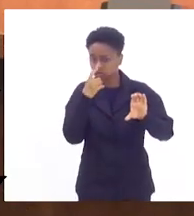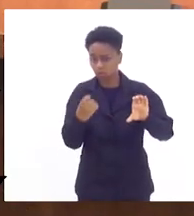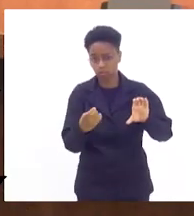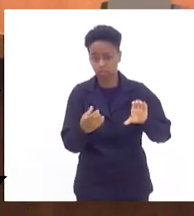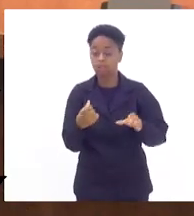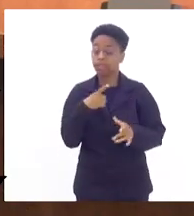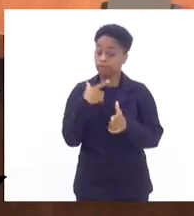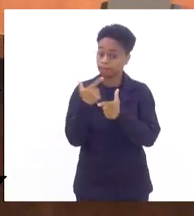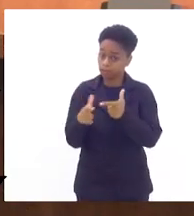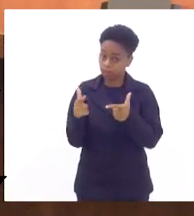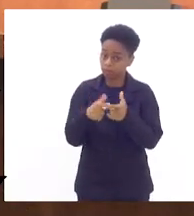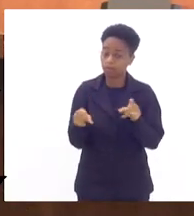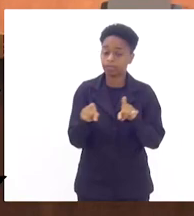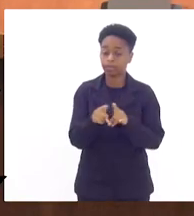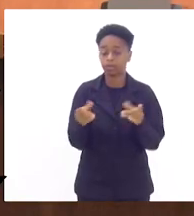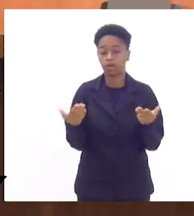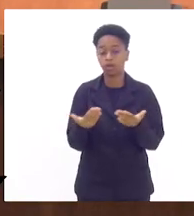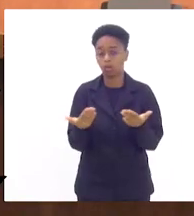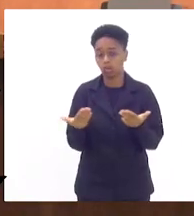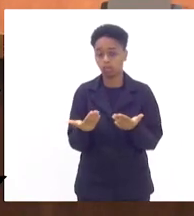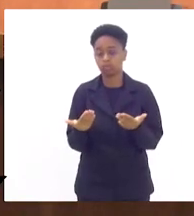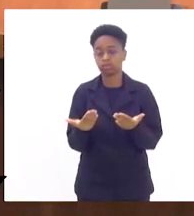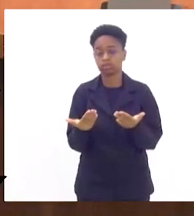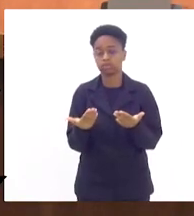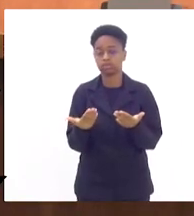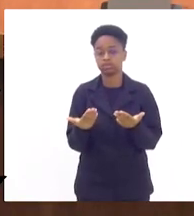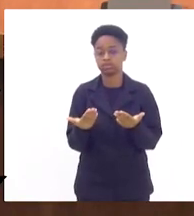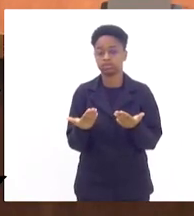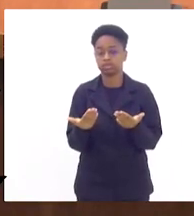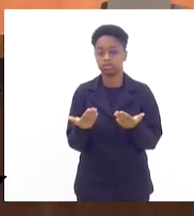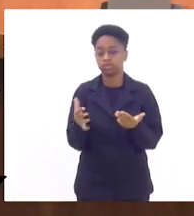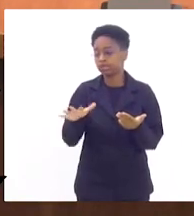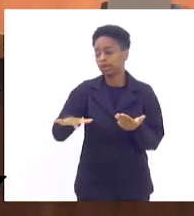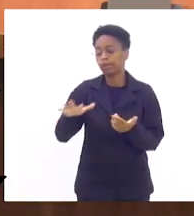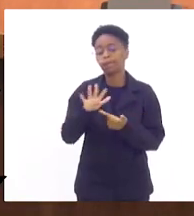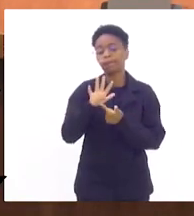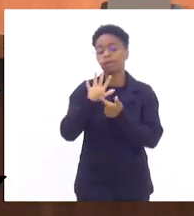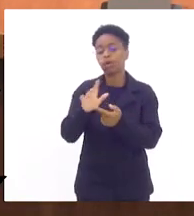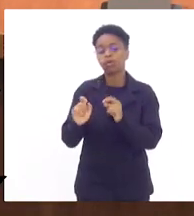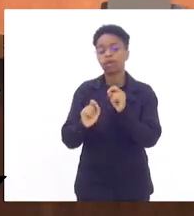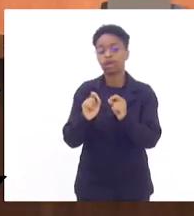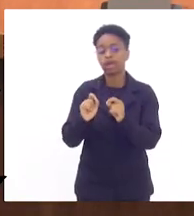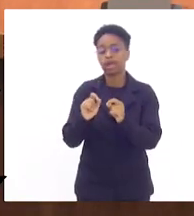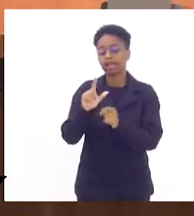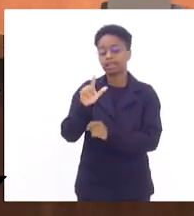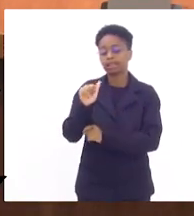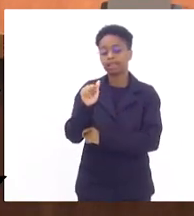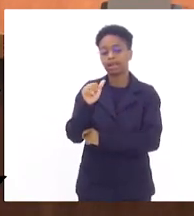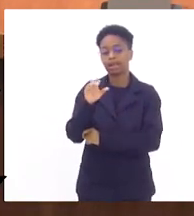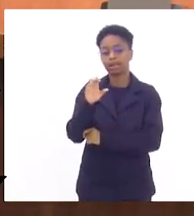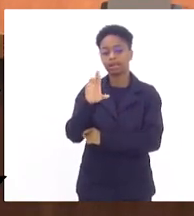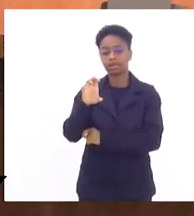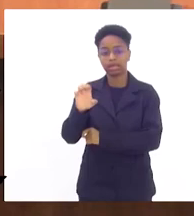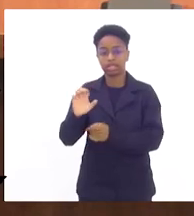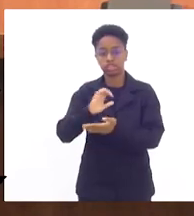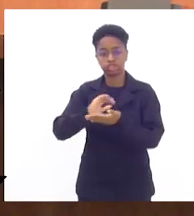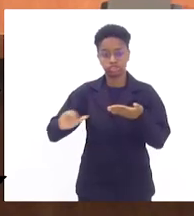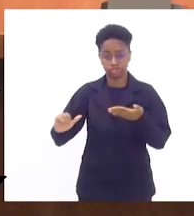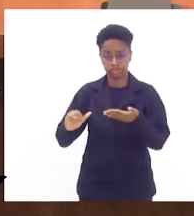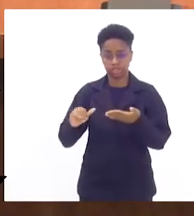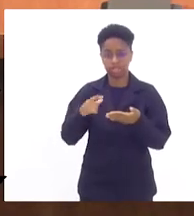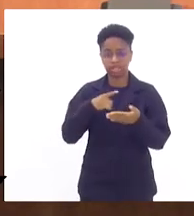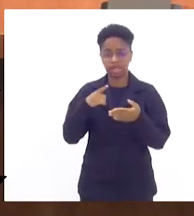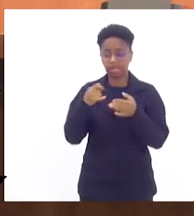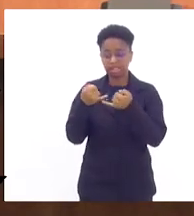tem um problema com, hoje eles alegam um rompimento de lacre, colocam um lacre na beira da rua, uma